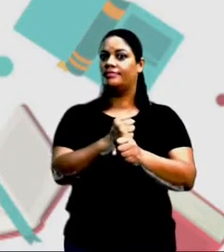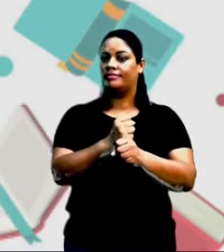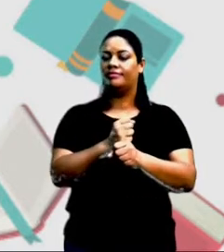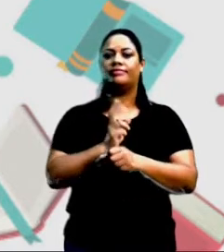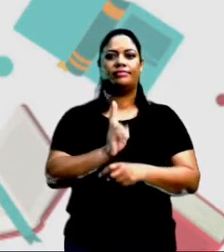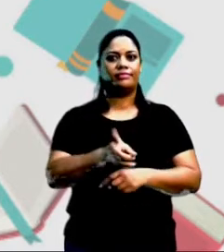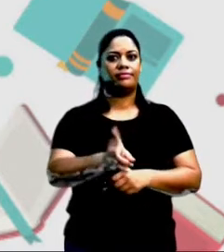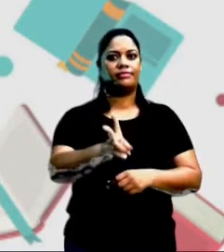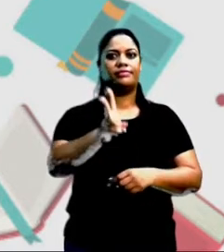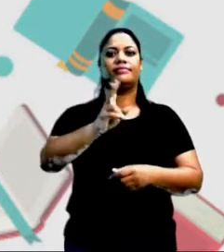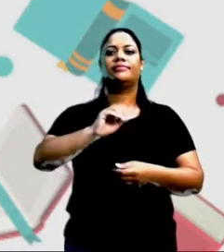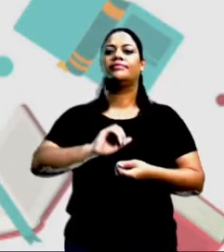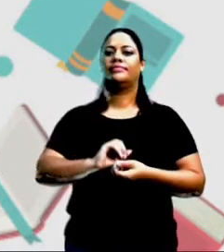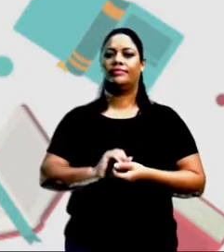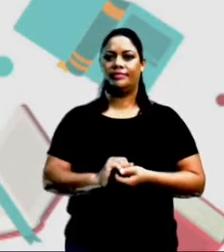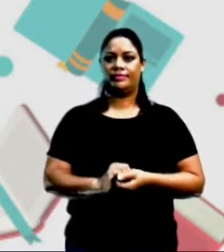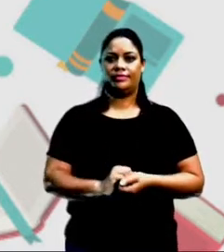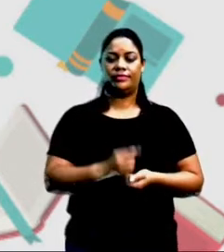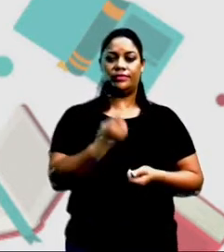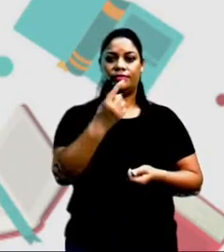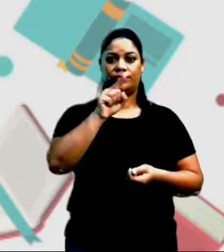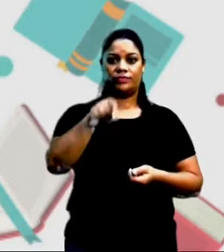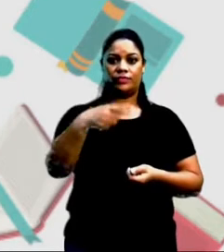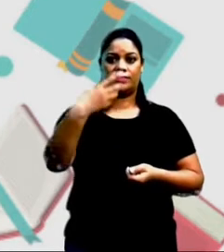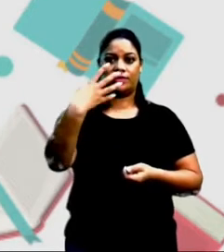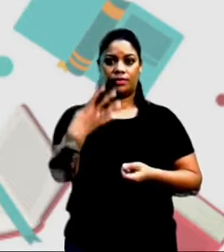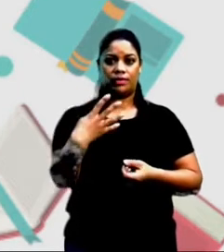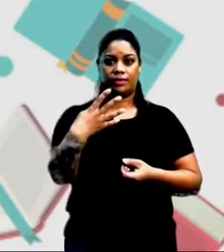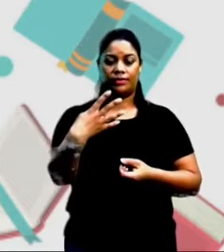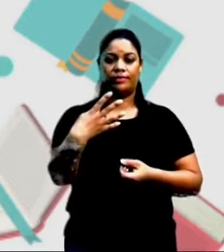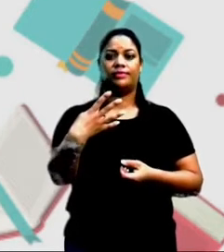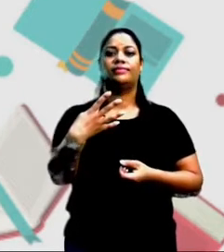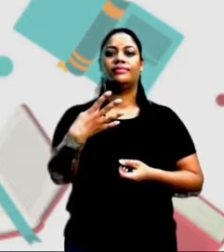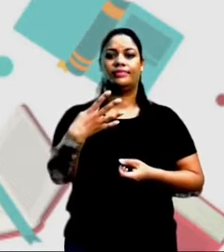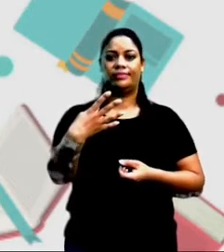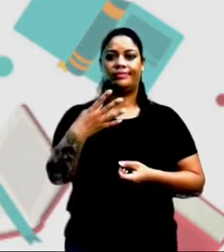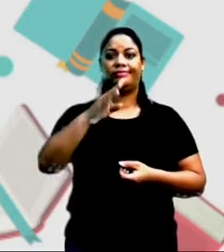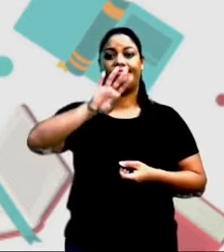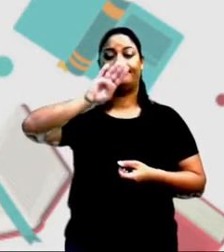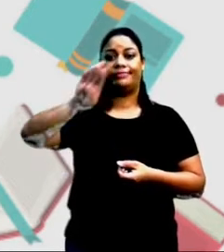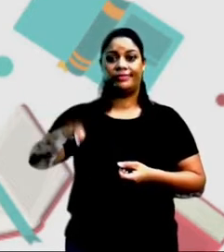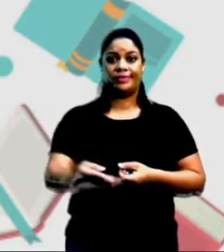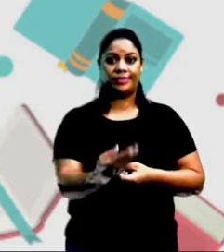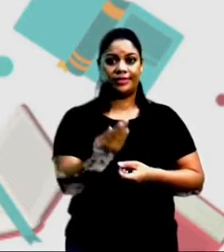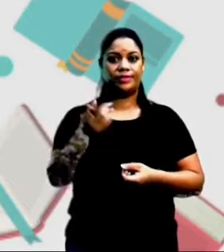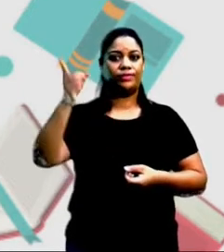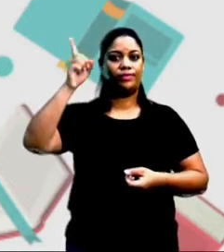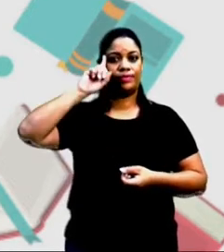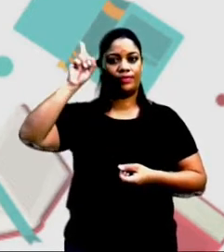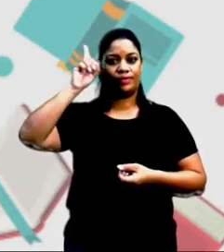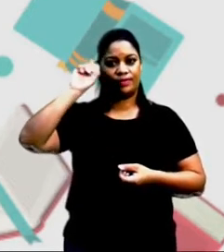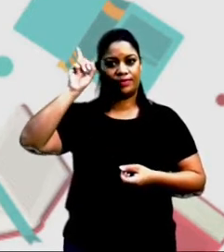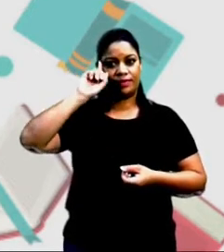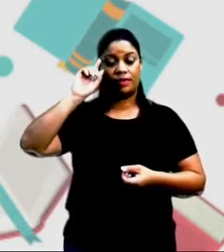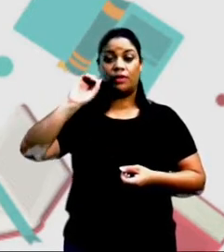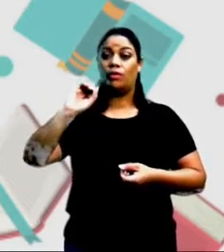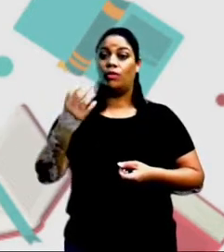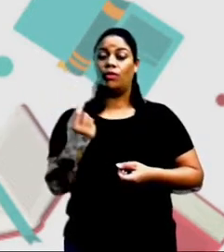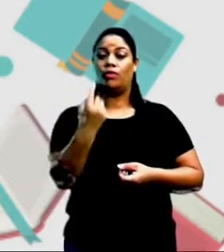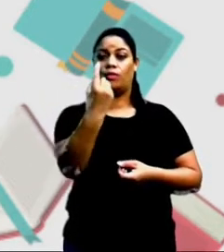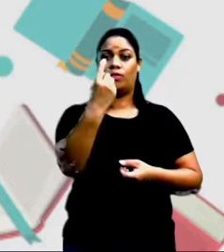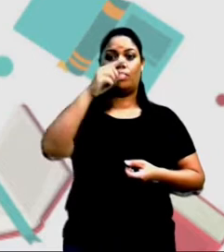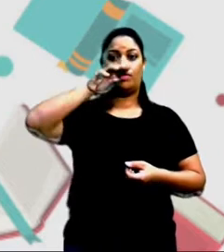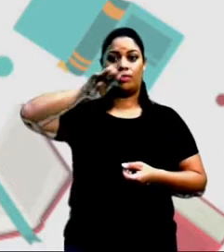o equivalente a 1,4 bilhões por dia, ou 1